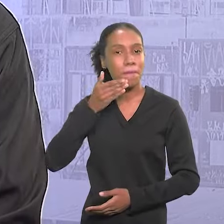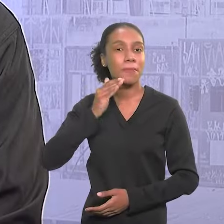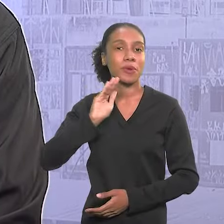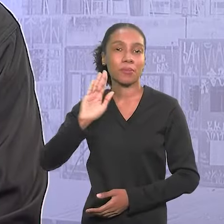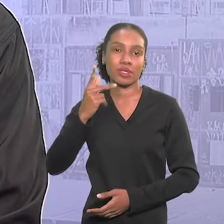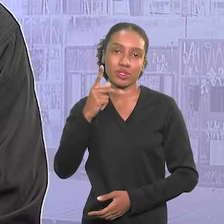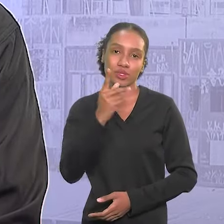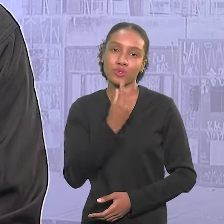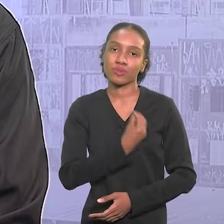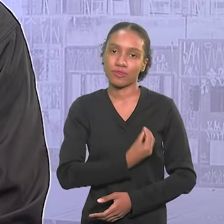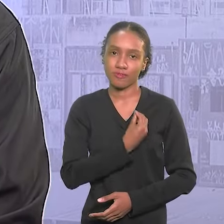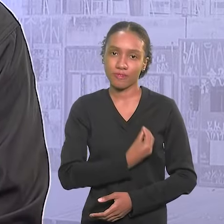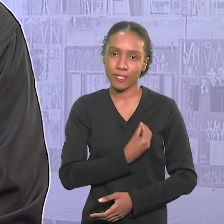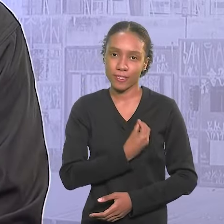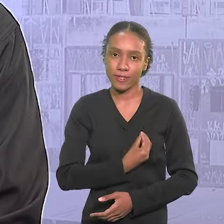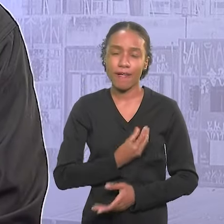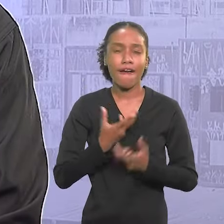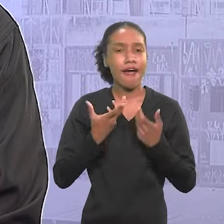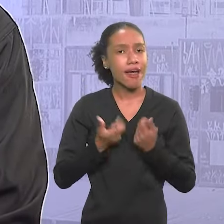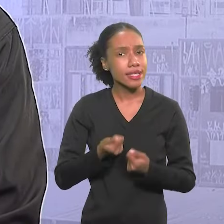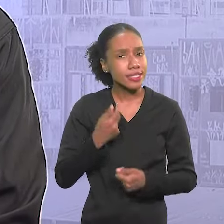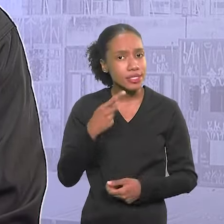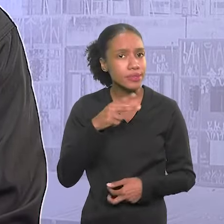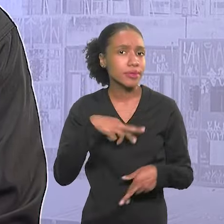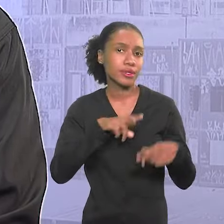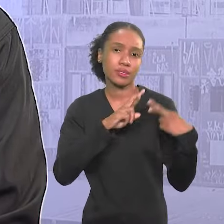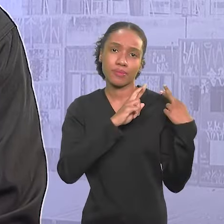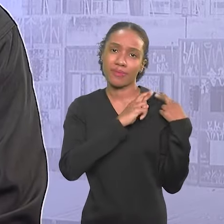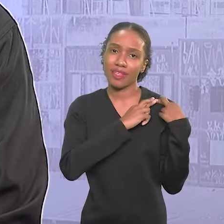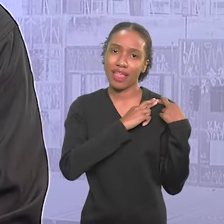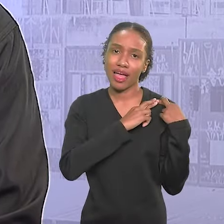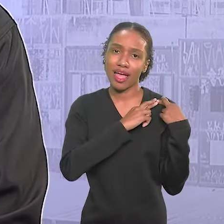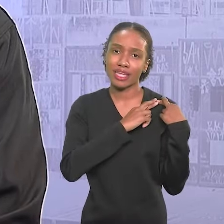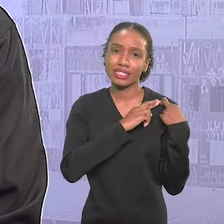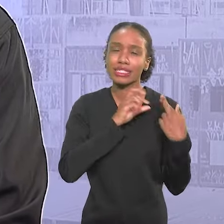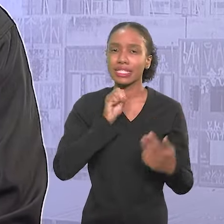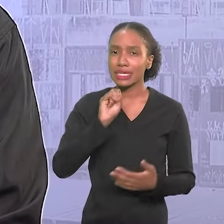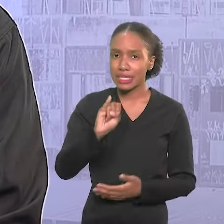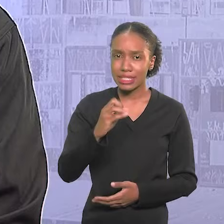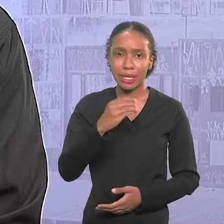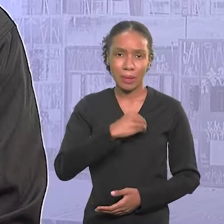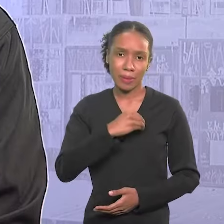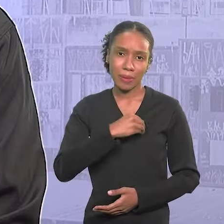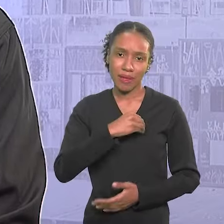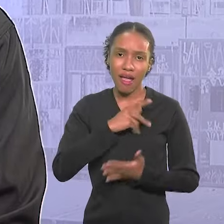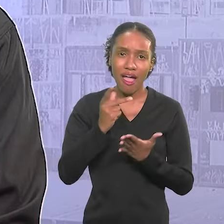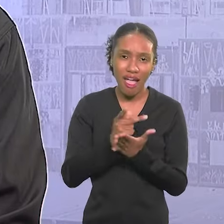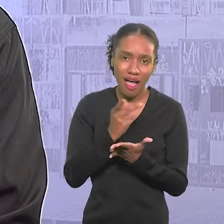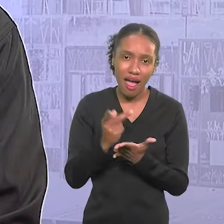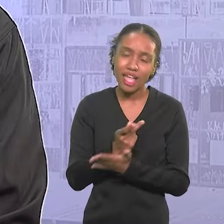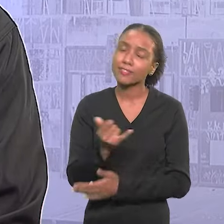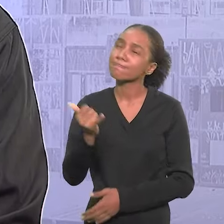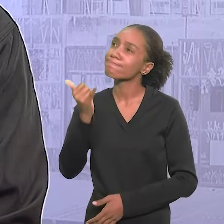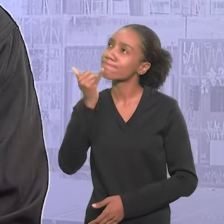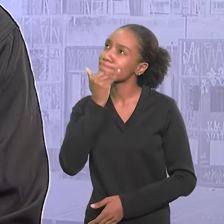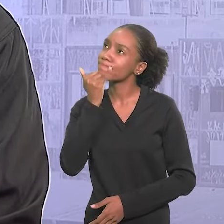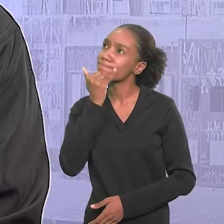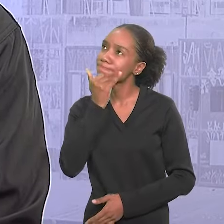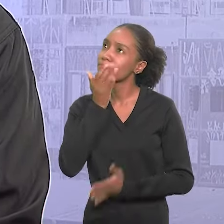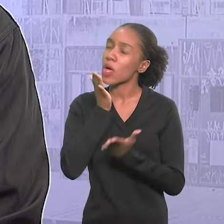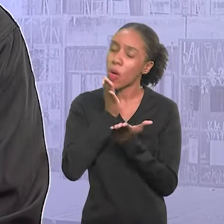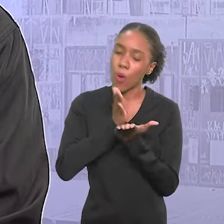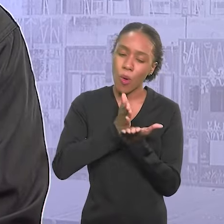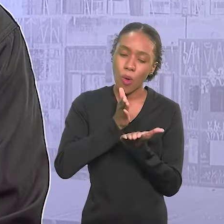promessa que Deus tem para você assuma as suas responsabilidades Não tenha medo de pedir perdão e